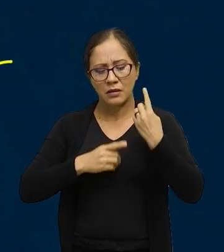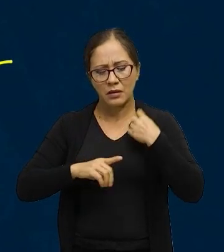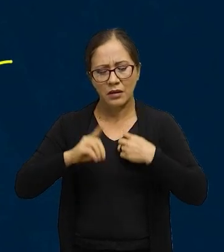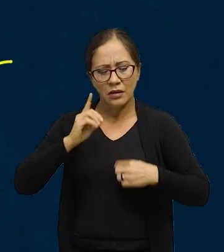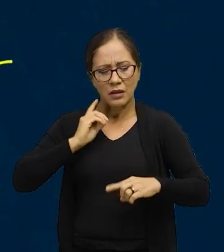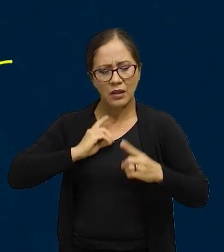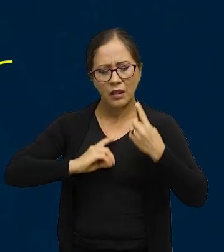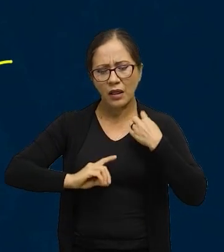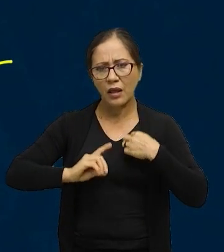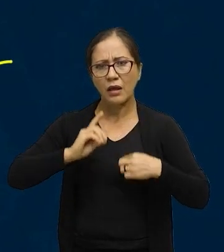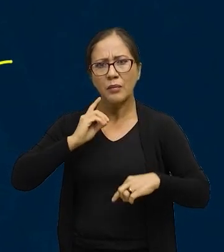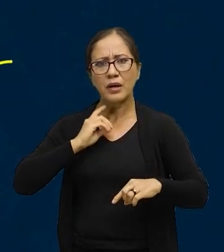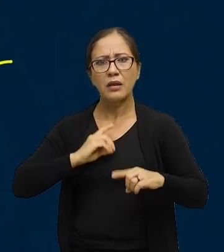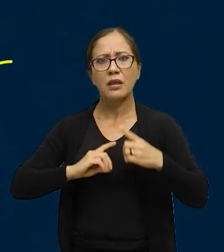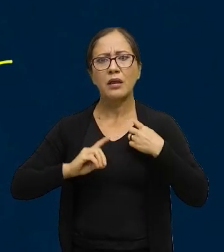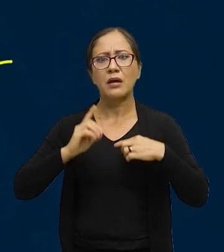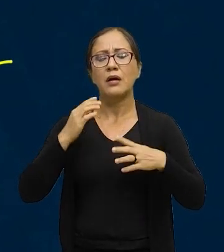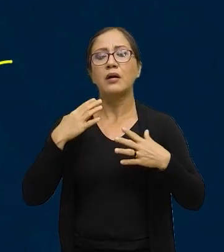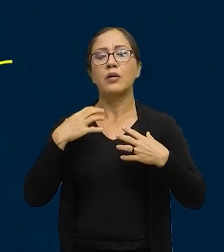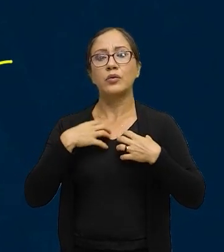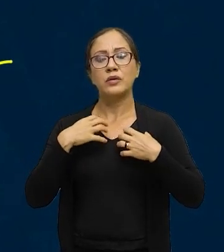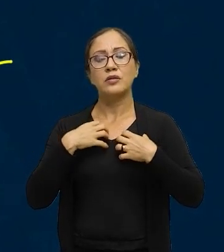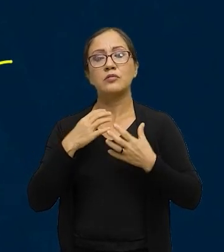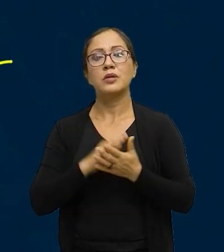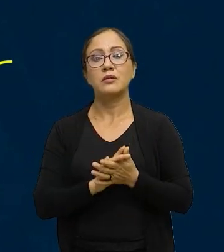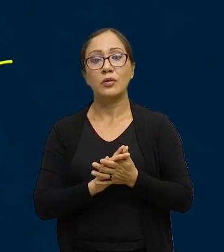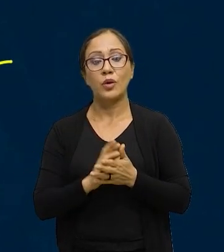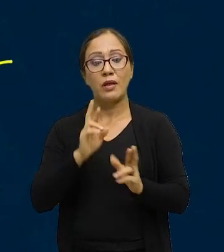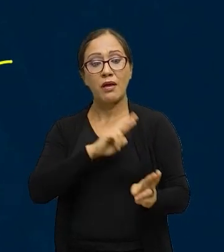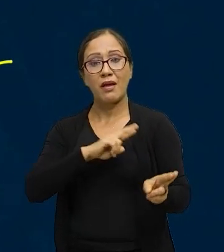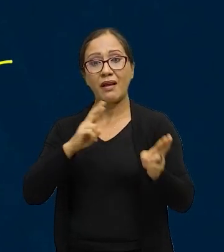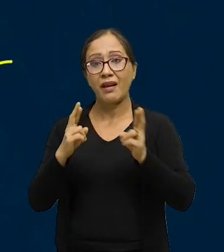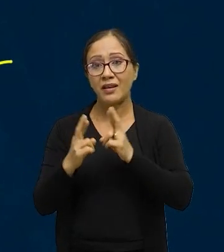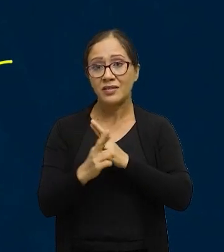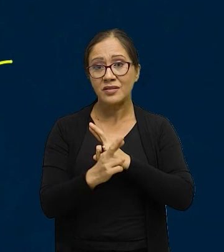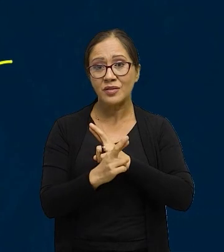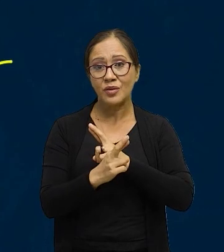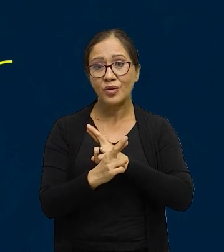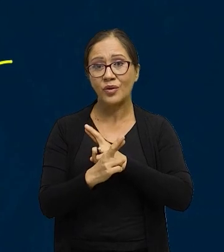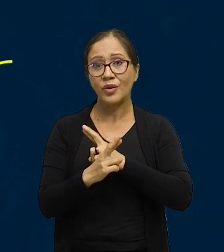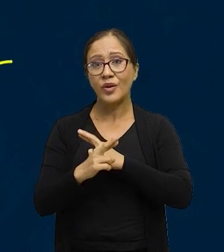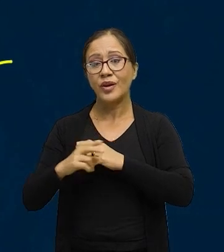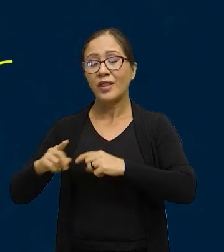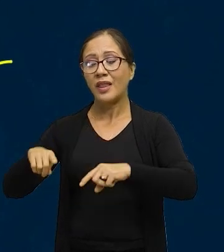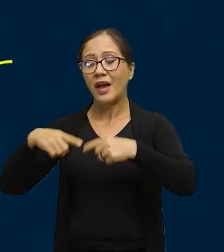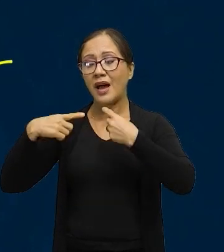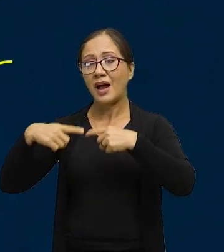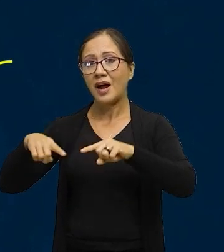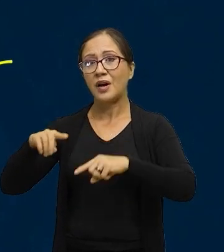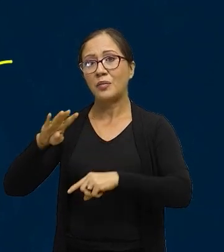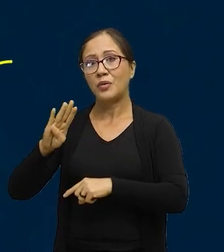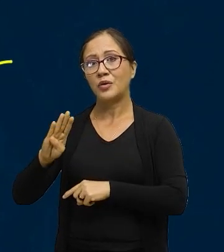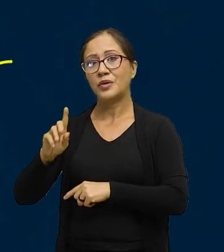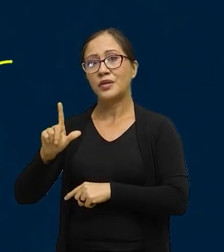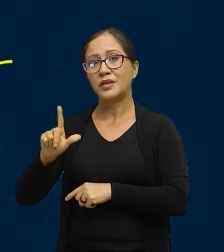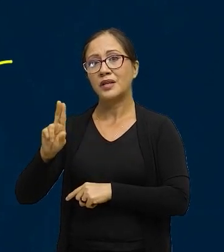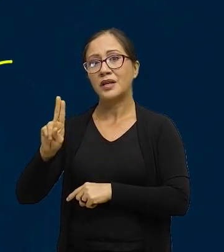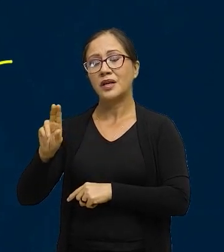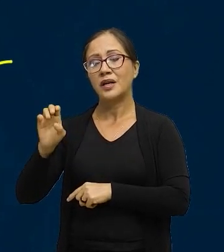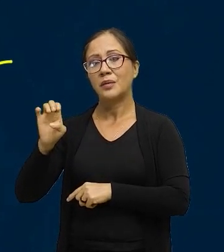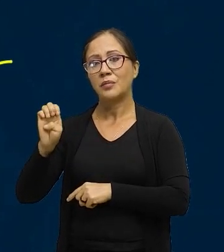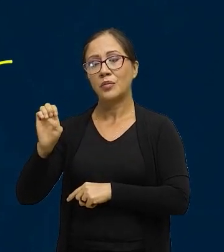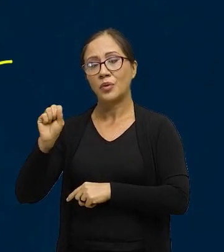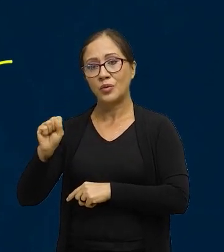ele faz uma relação com a matemática. Então, 1, 2, 3, 4 tem ligação com a matemática.